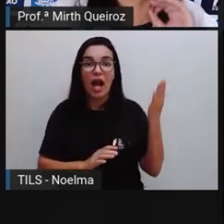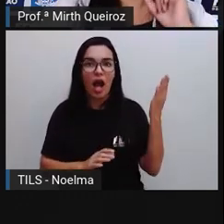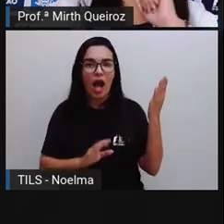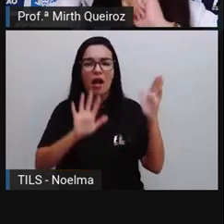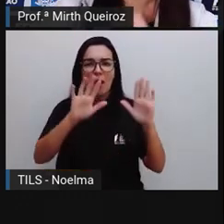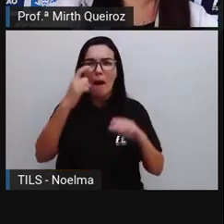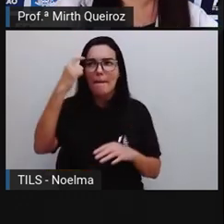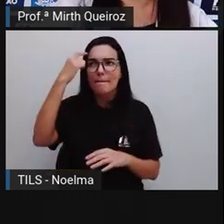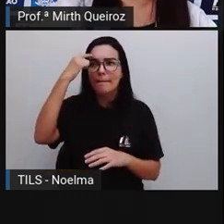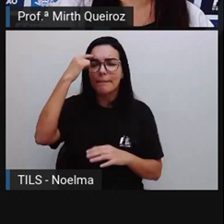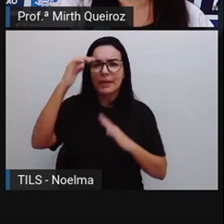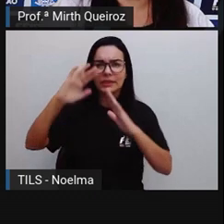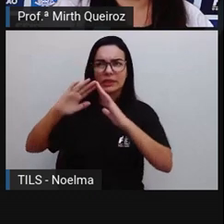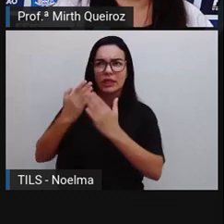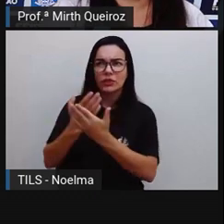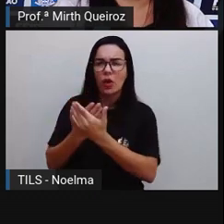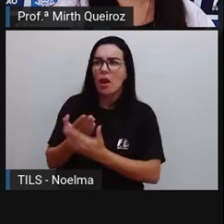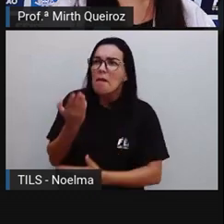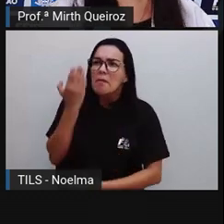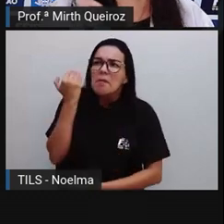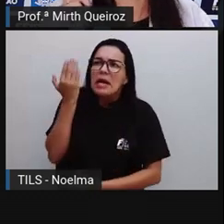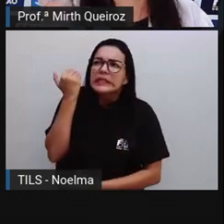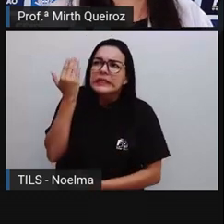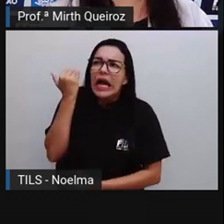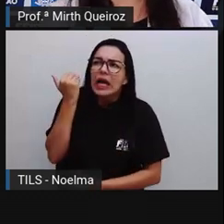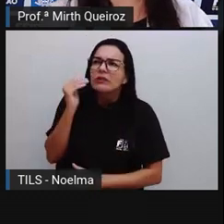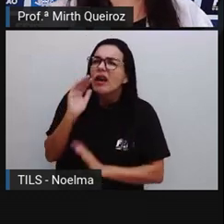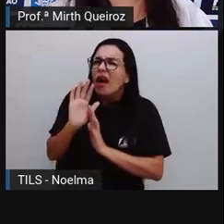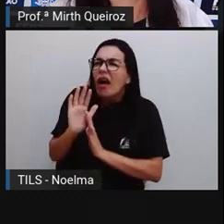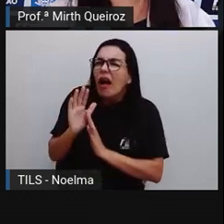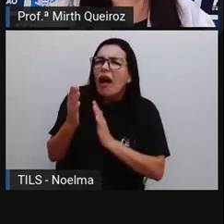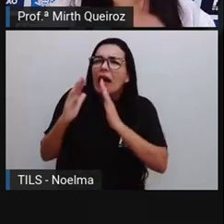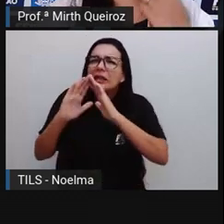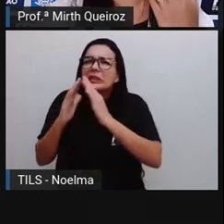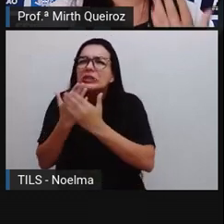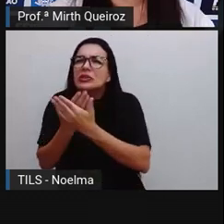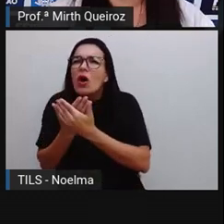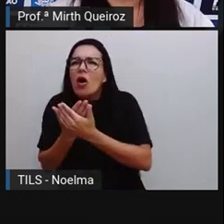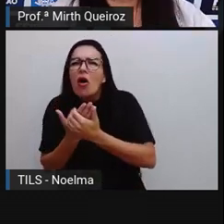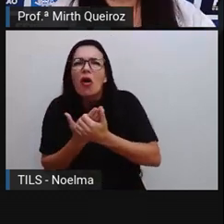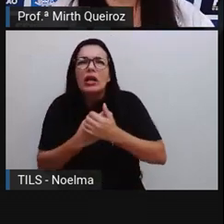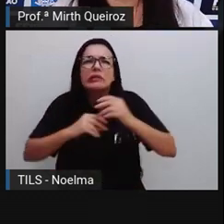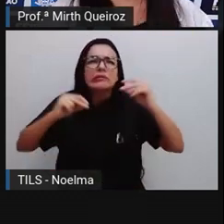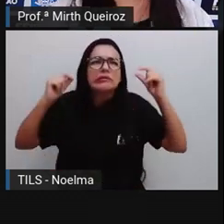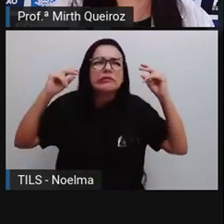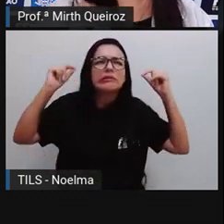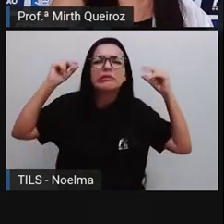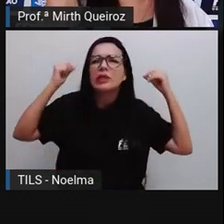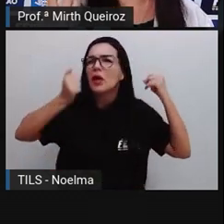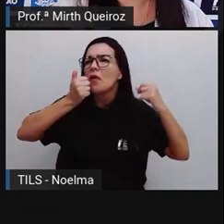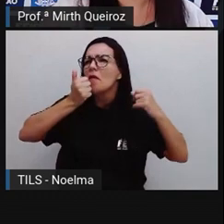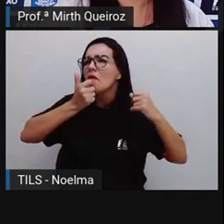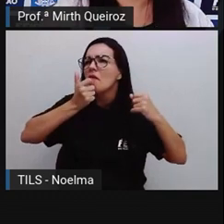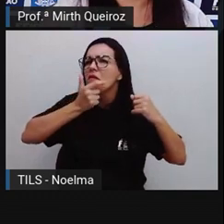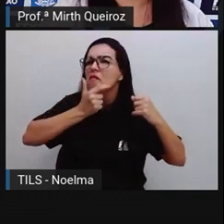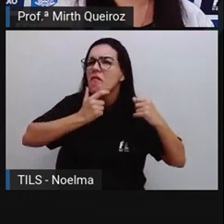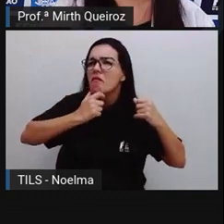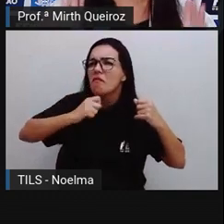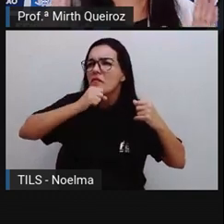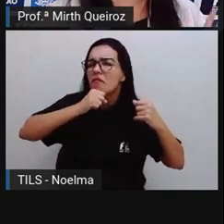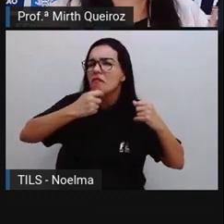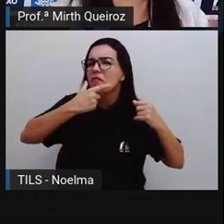Pense aí na escola do passado, aquela escola do tempo dos seus avós, do tempo dos seus